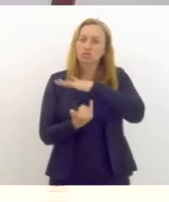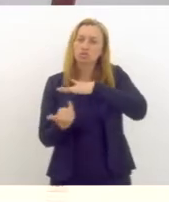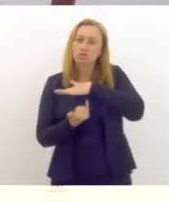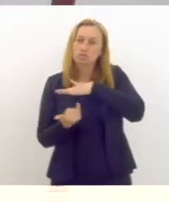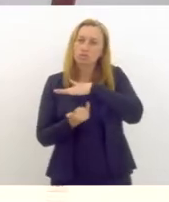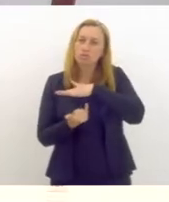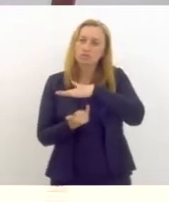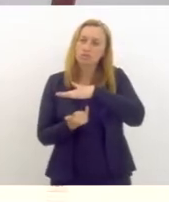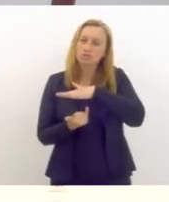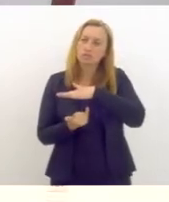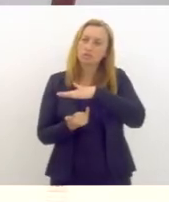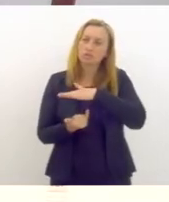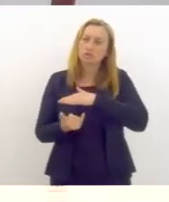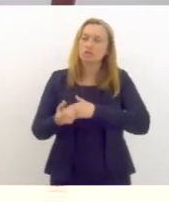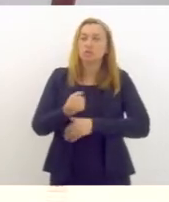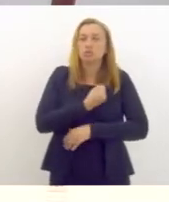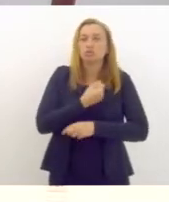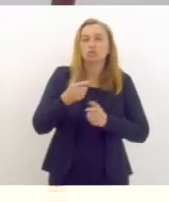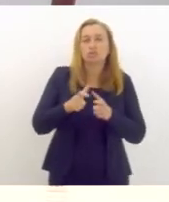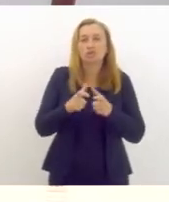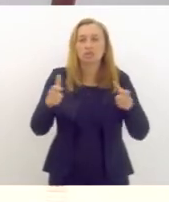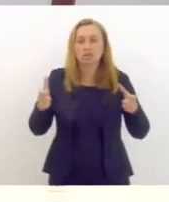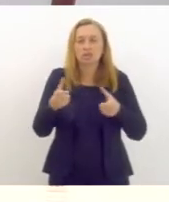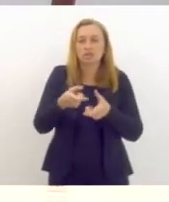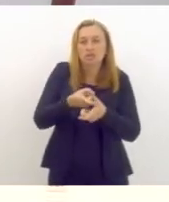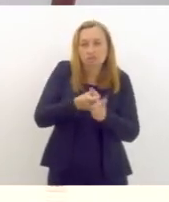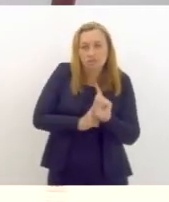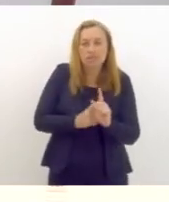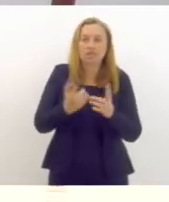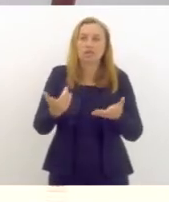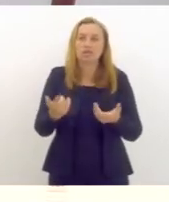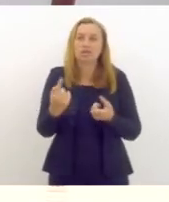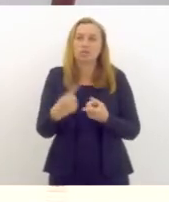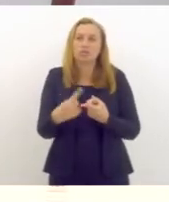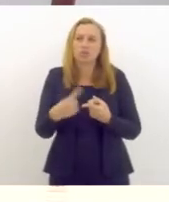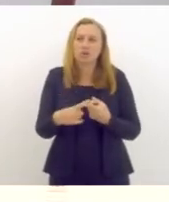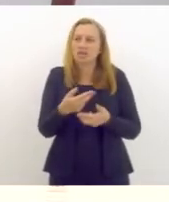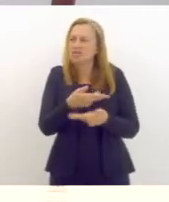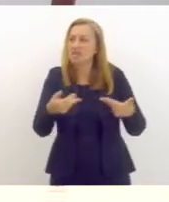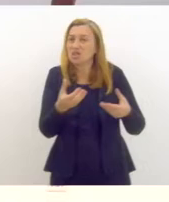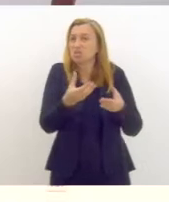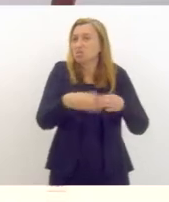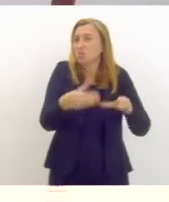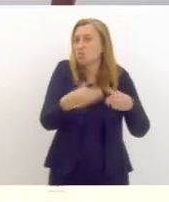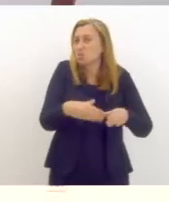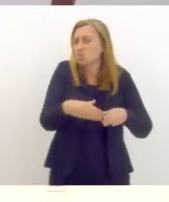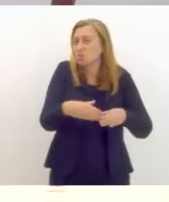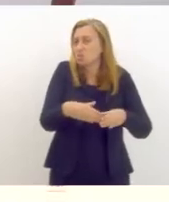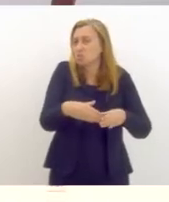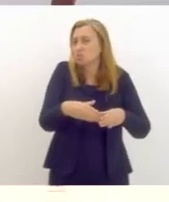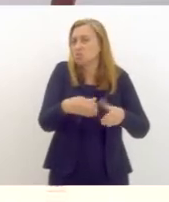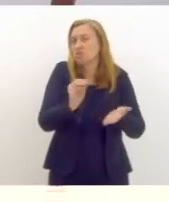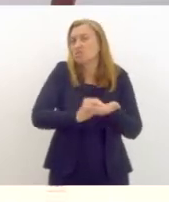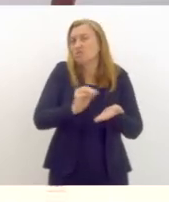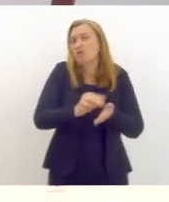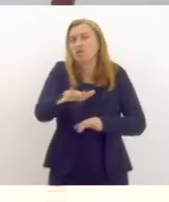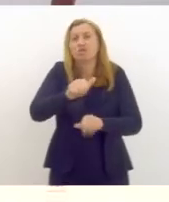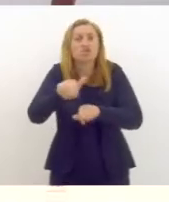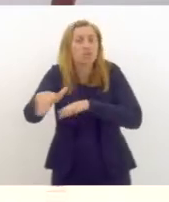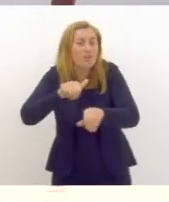o que tem o maior número de pendências porque é muito quebrado tem vários concursos em aberto situações diferentes